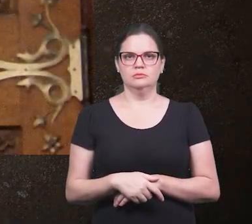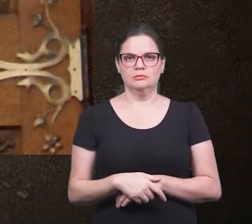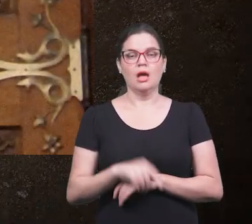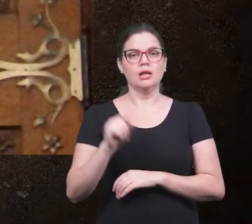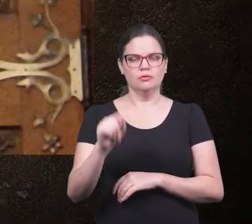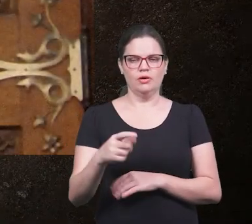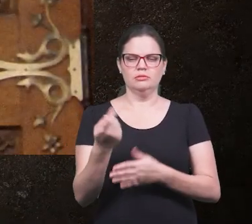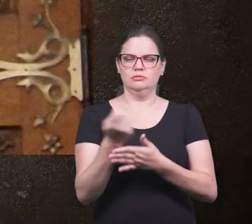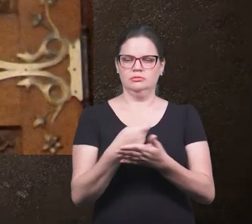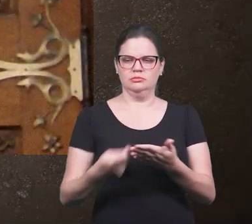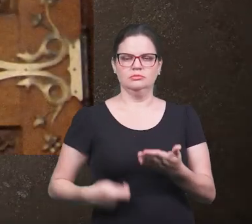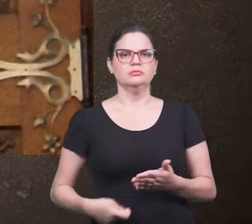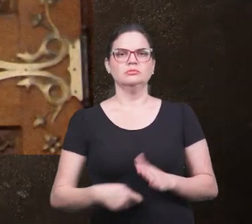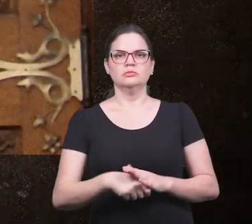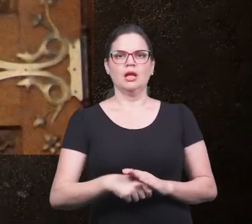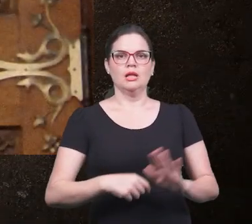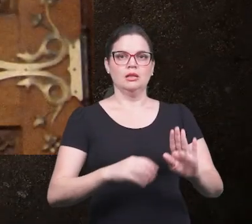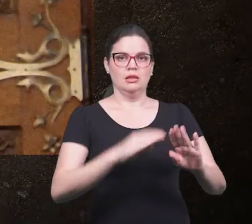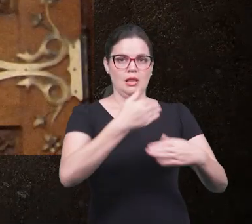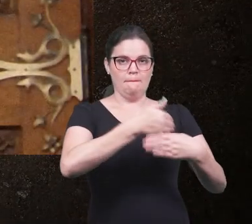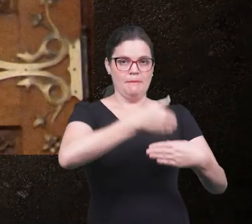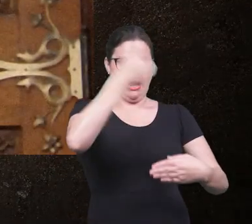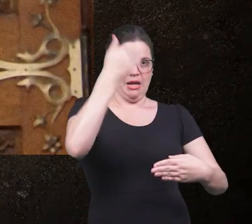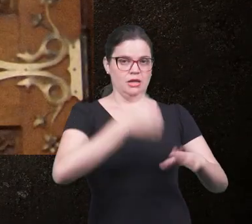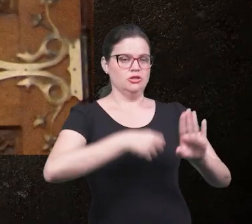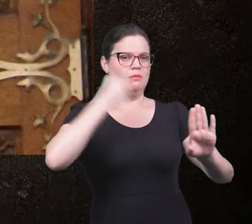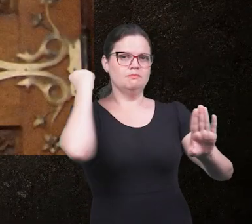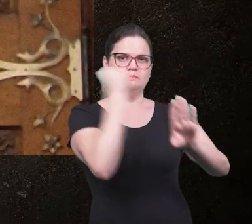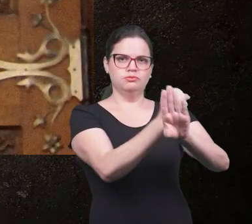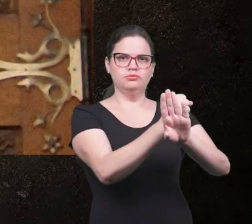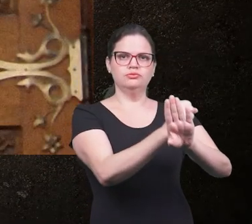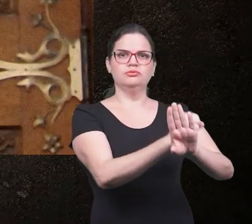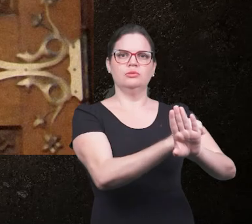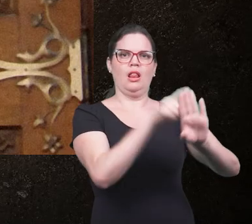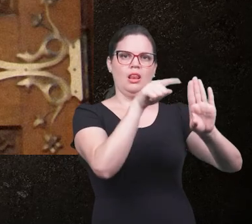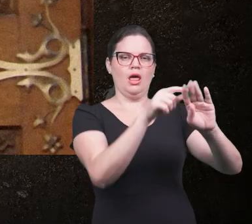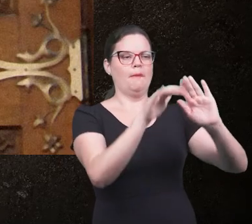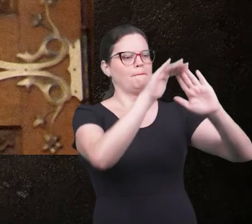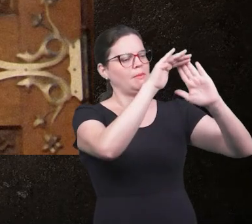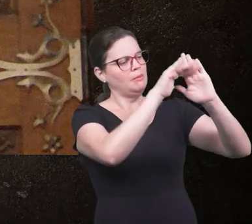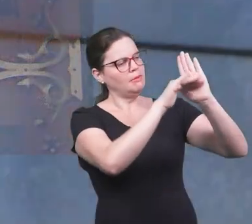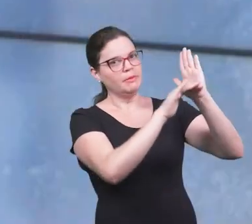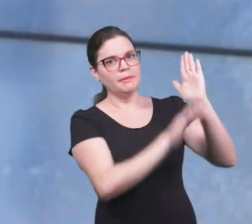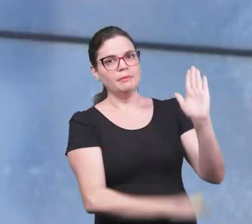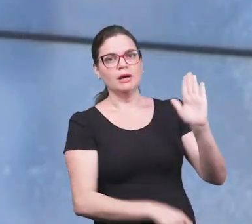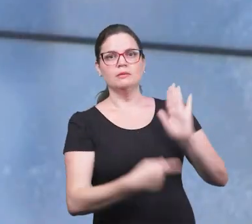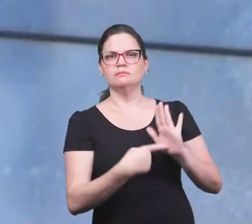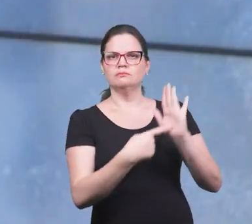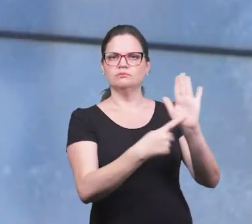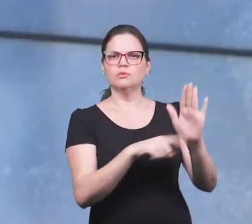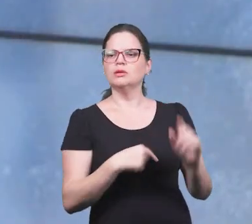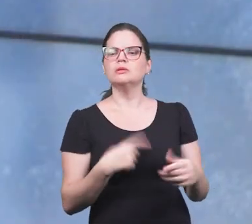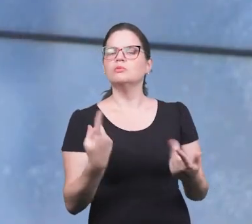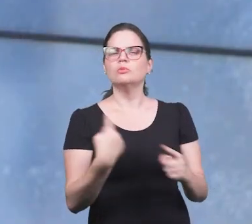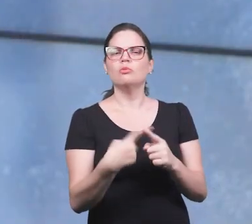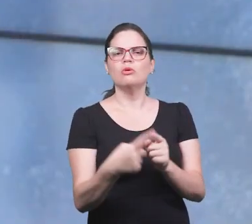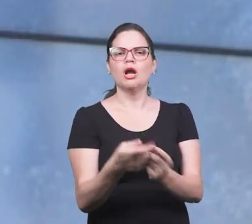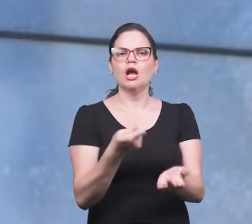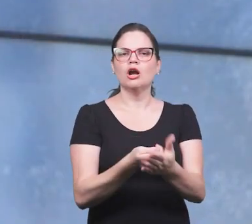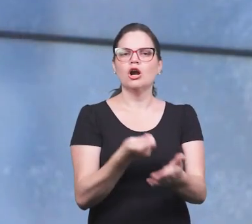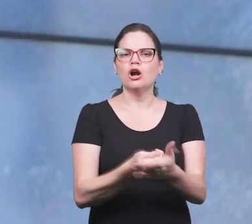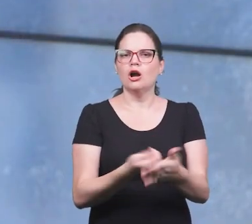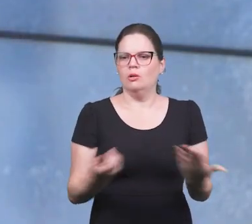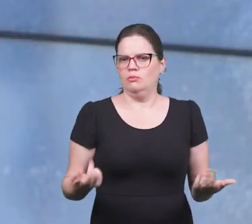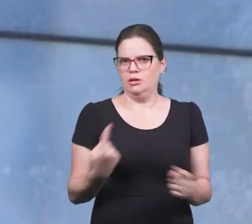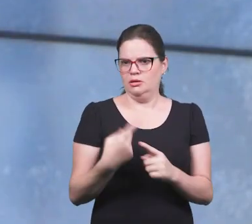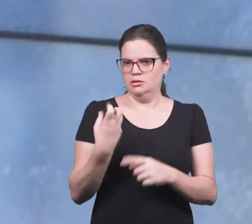ali as 95 teses questionando esse tipo de cobrança, né, sendo que a